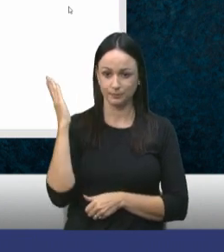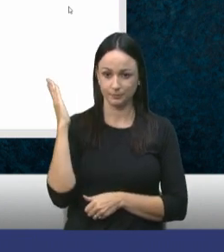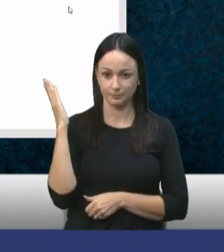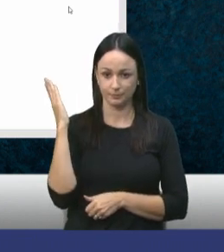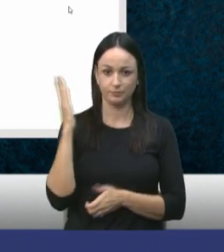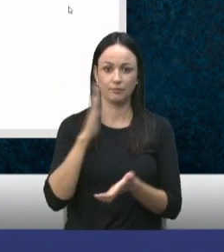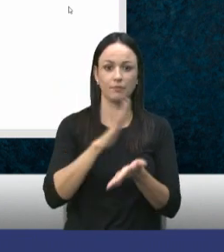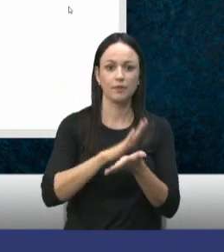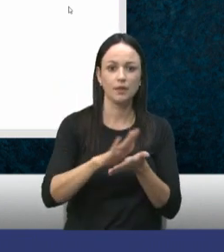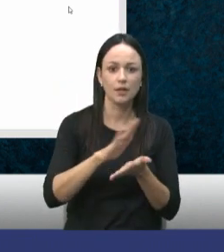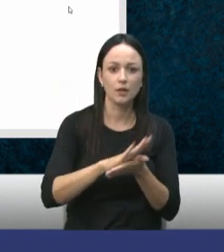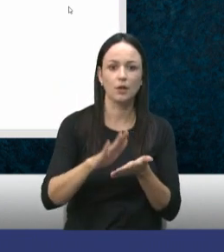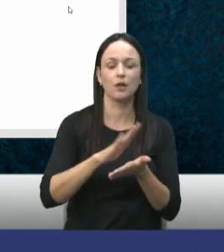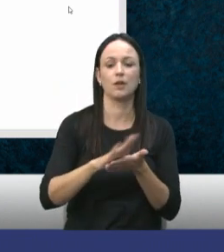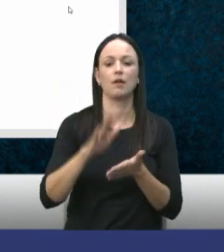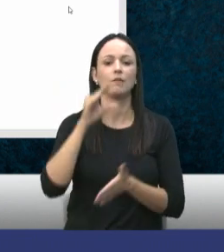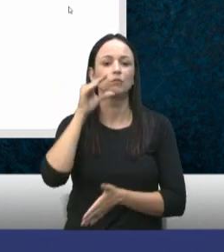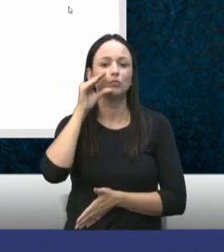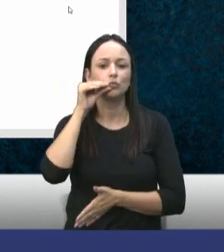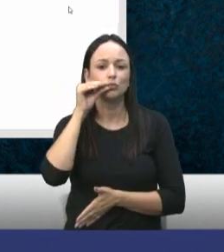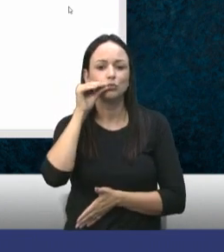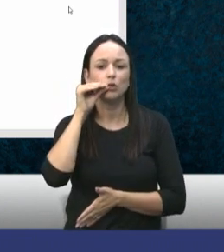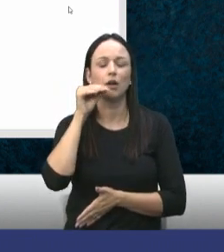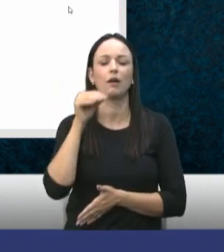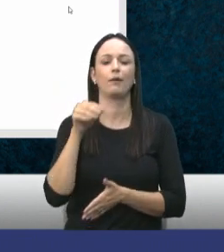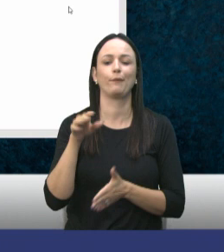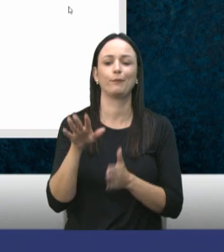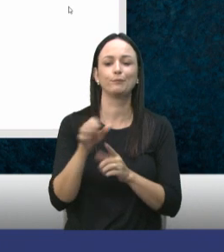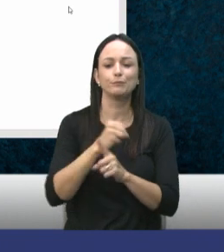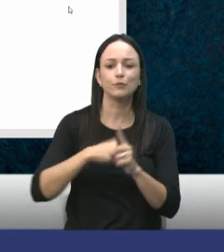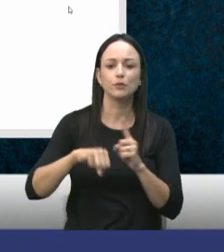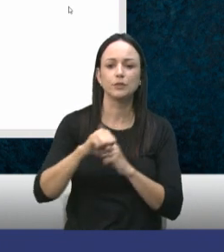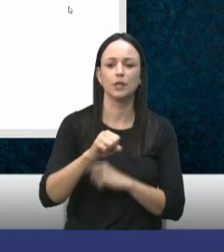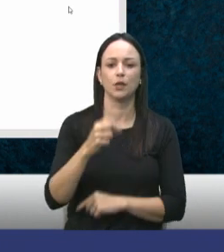Despesa com pessoal e encargo social,